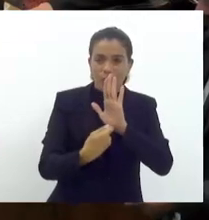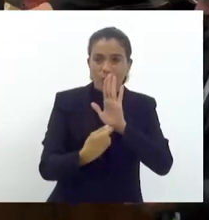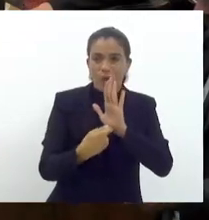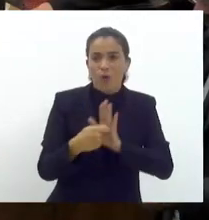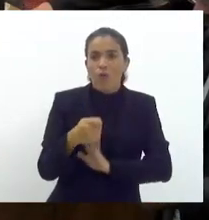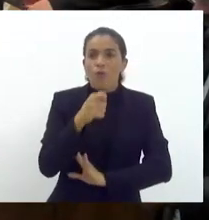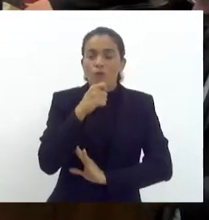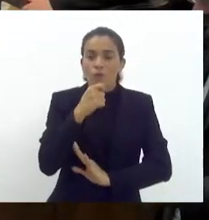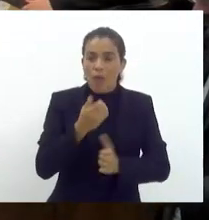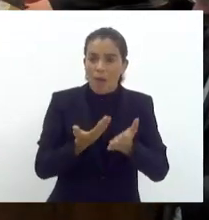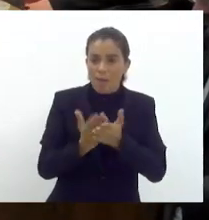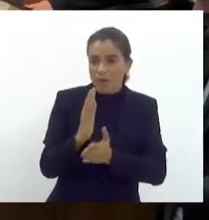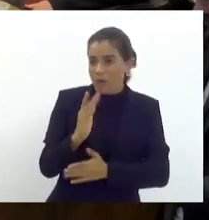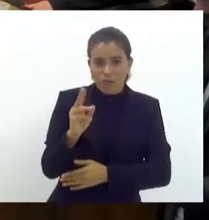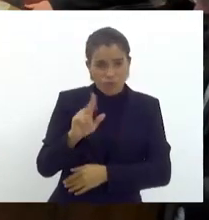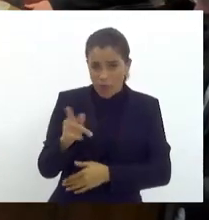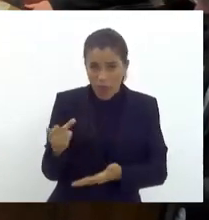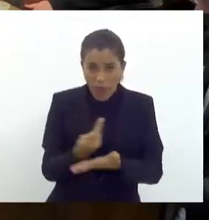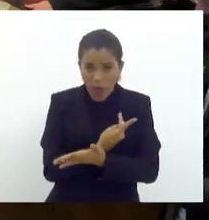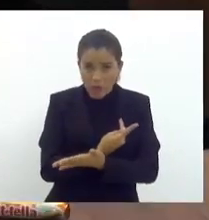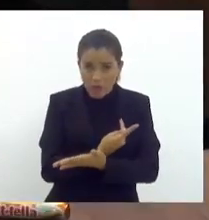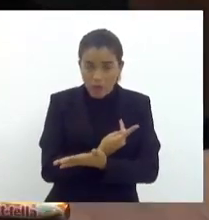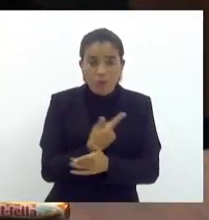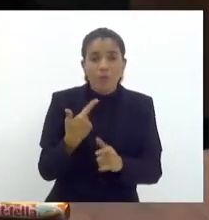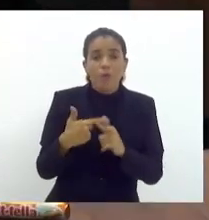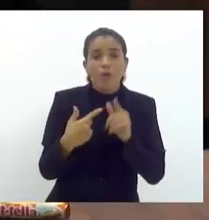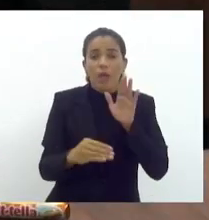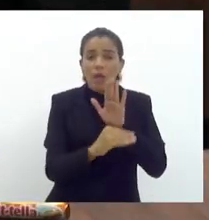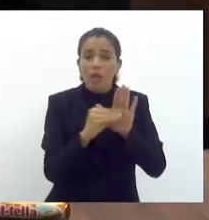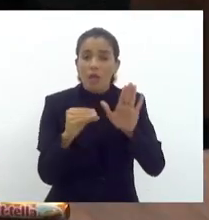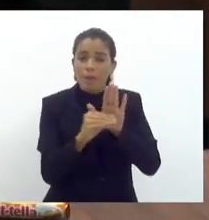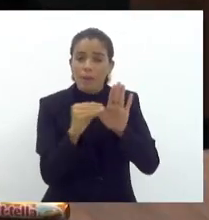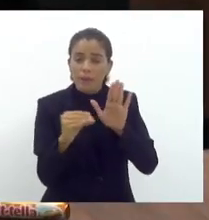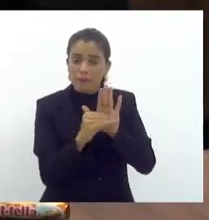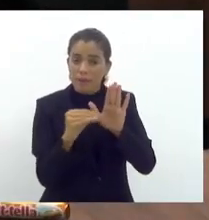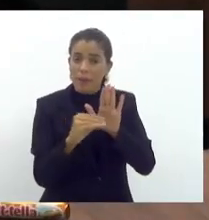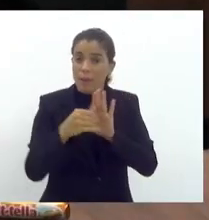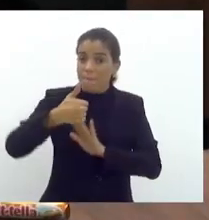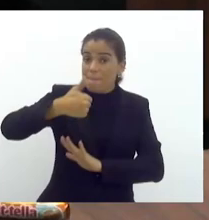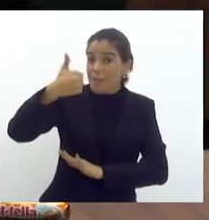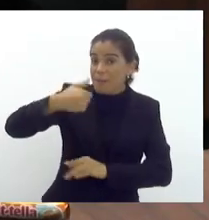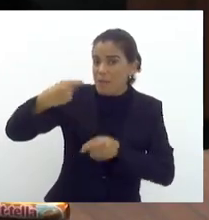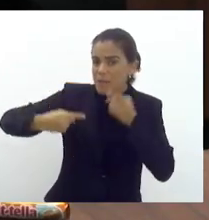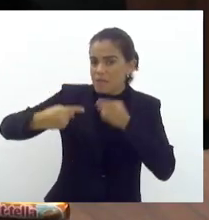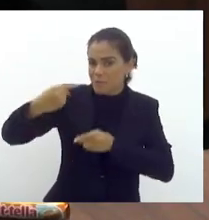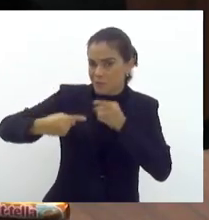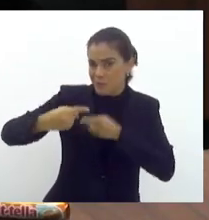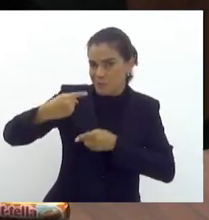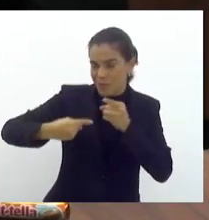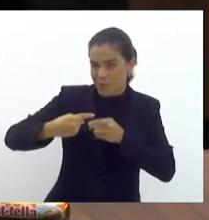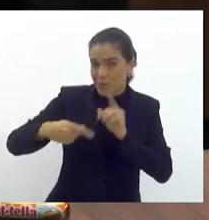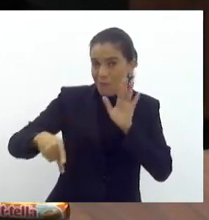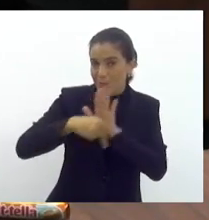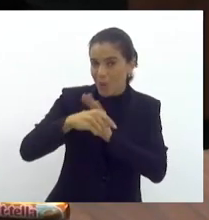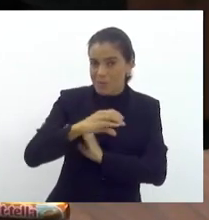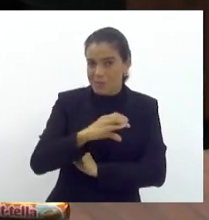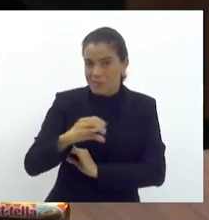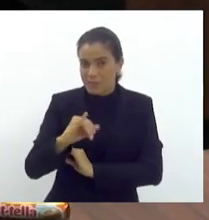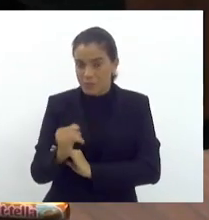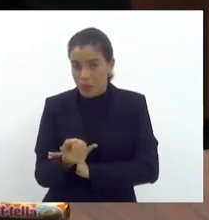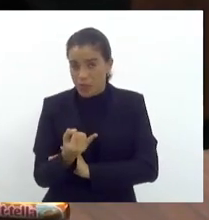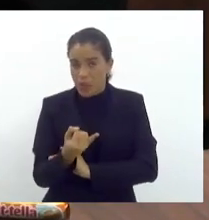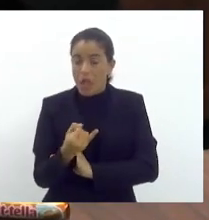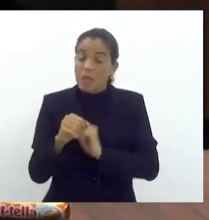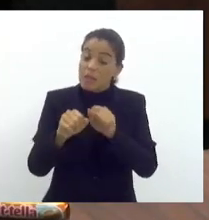aprovar emenda está errado não Não está errado porque as emendas foram as emendas da primeira discussão as emendas da própria ccj as